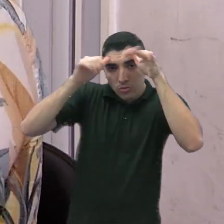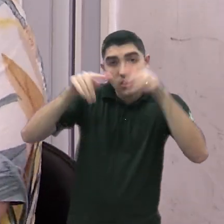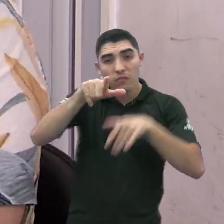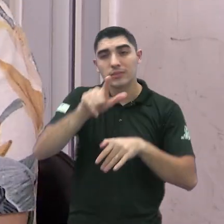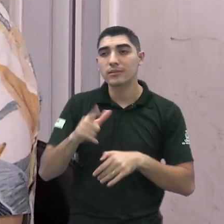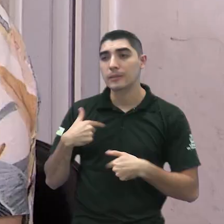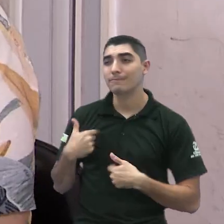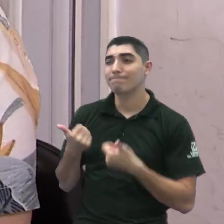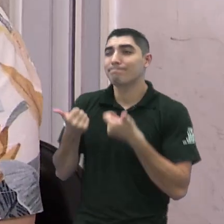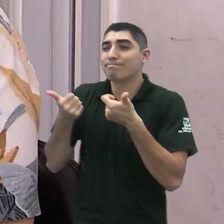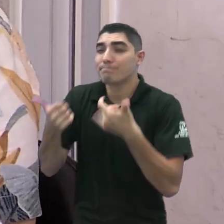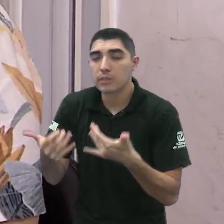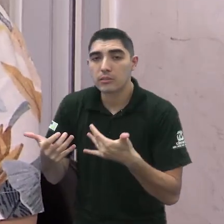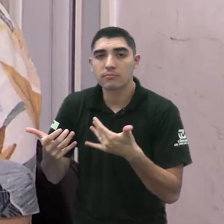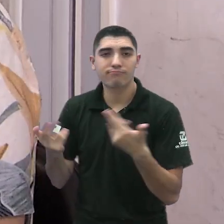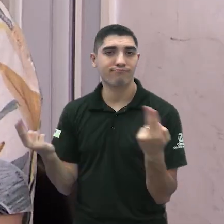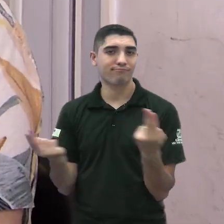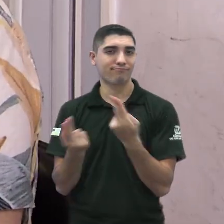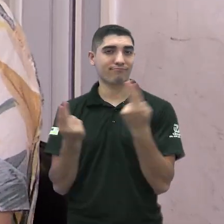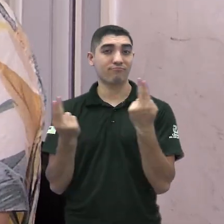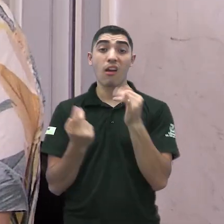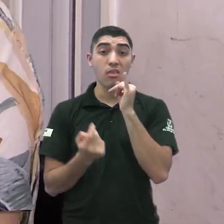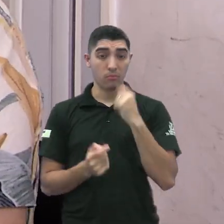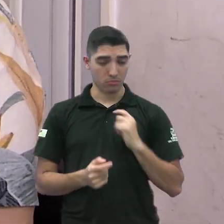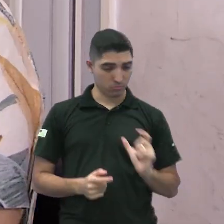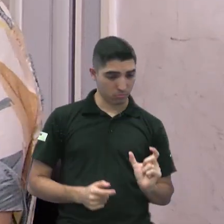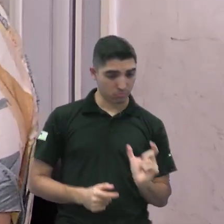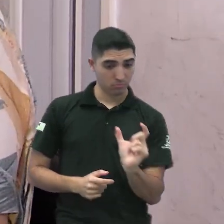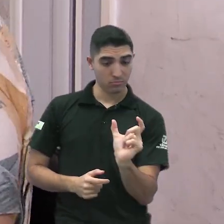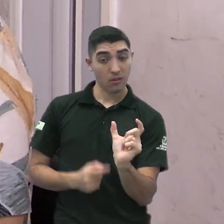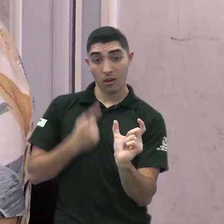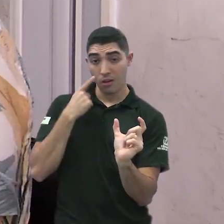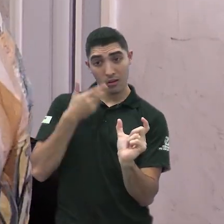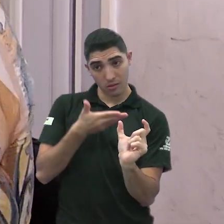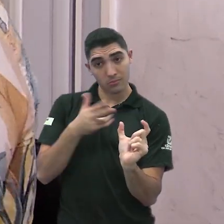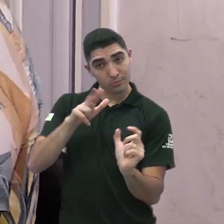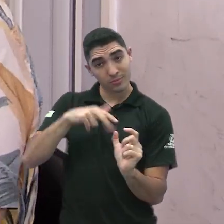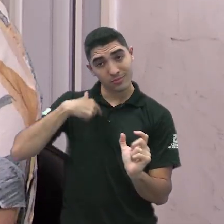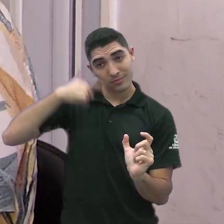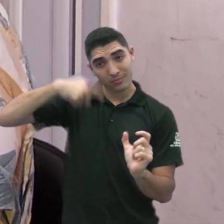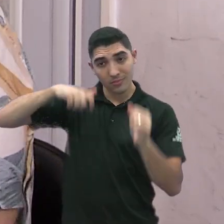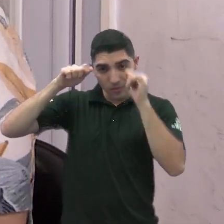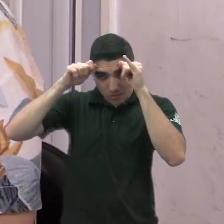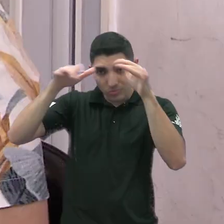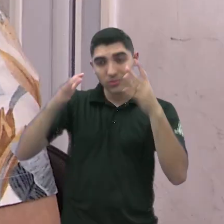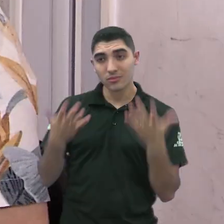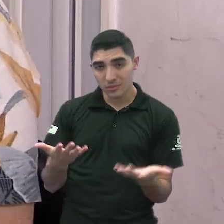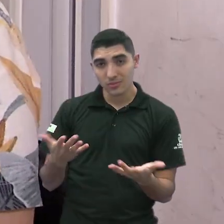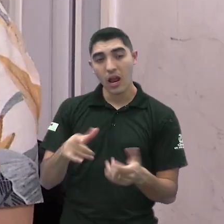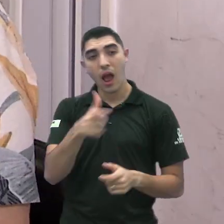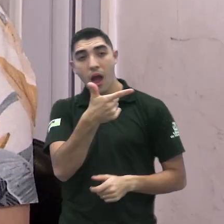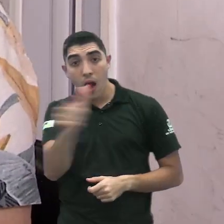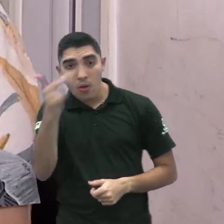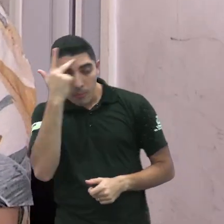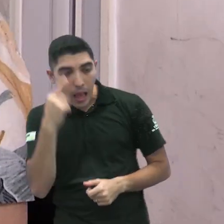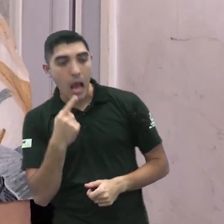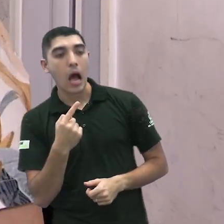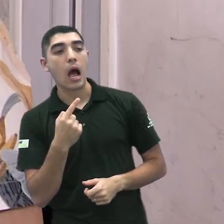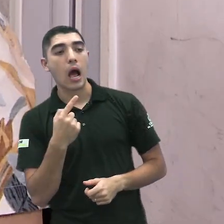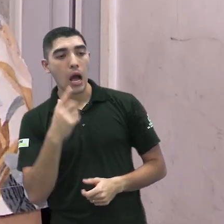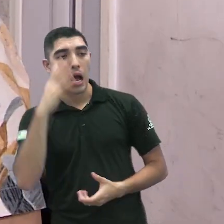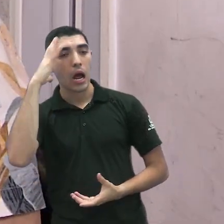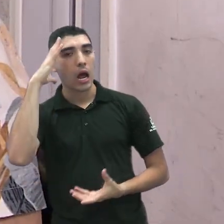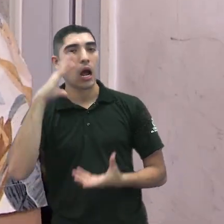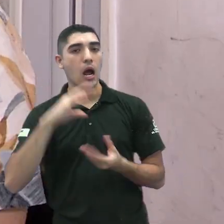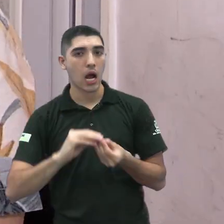explicar, ela já explica por si só. Ela já... Aqui tem uma explicação um pouco para você compreender um pouco que eu acabei